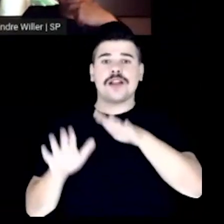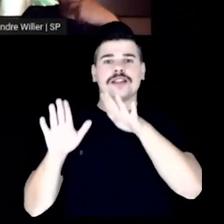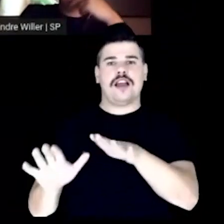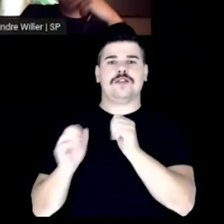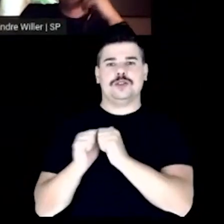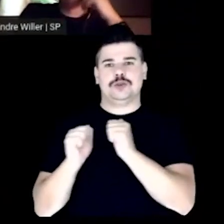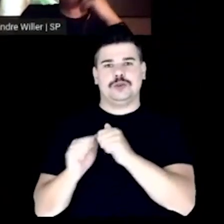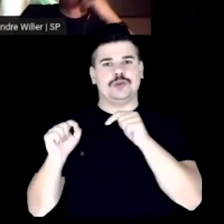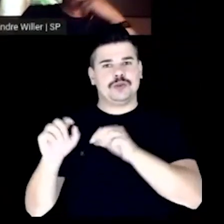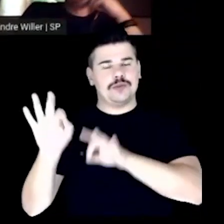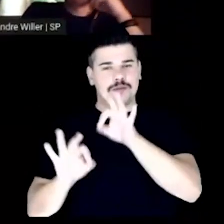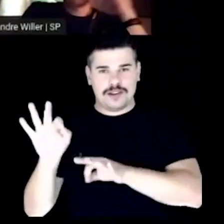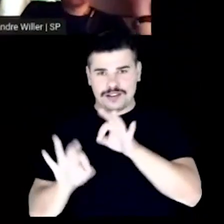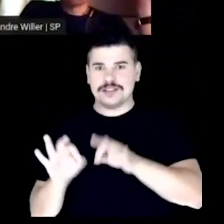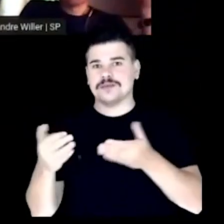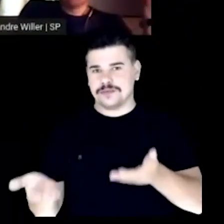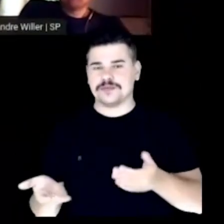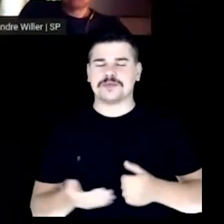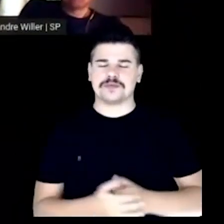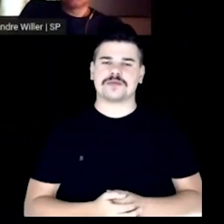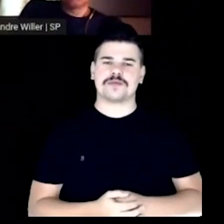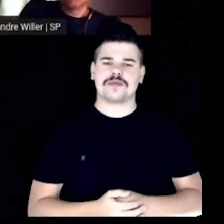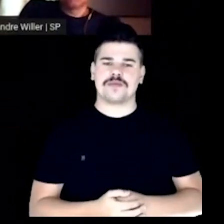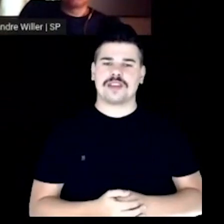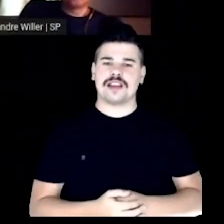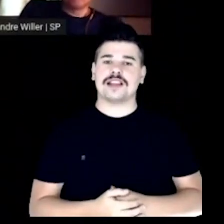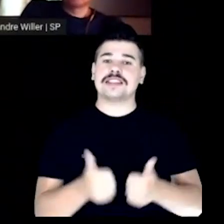possível, eu tava ali, assim, não, aqui e aqui.